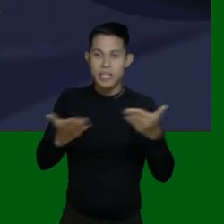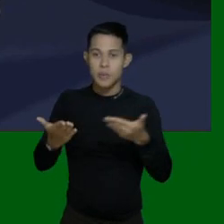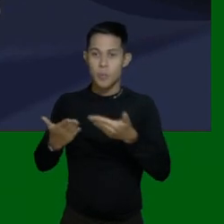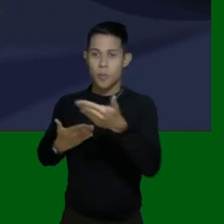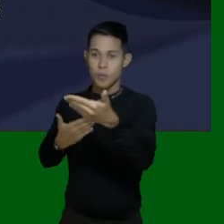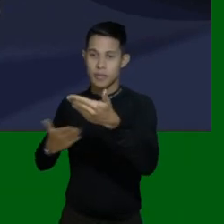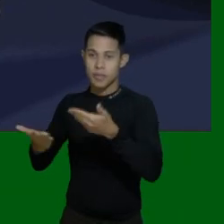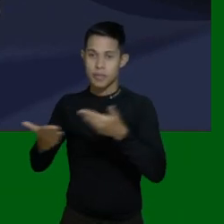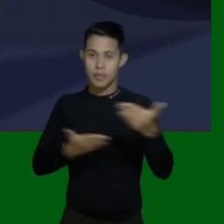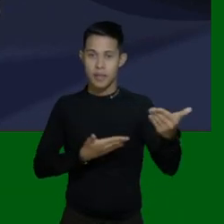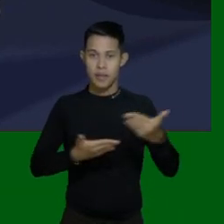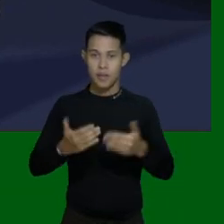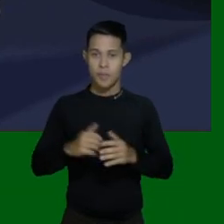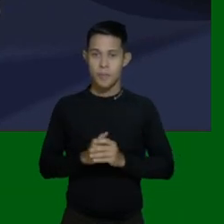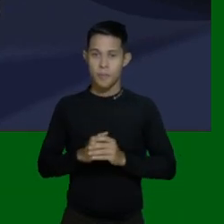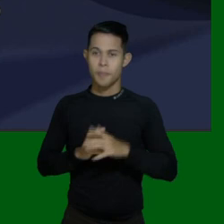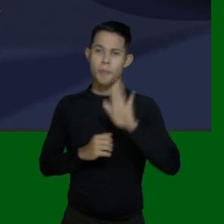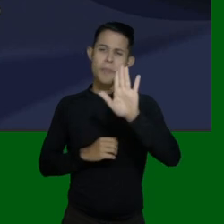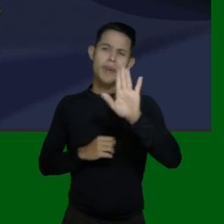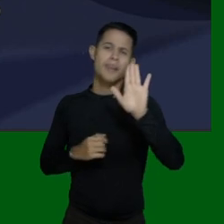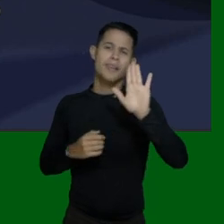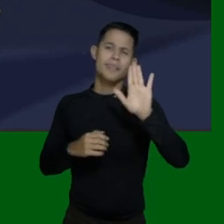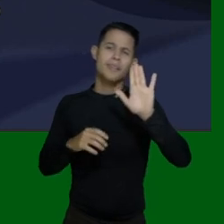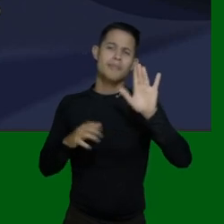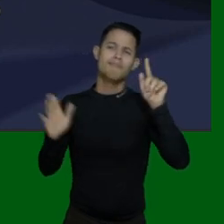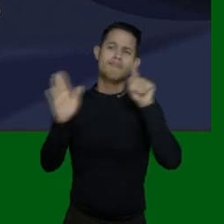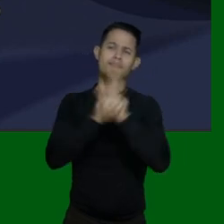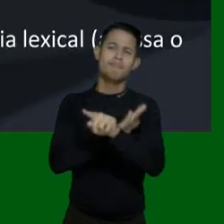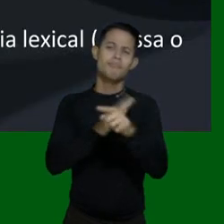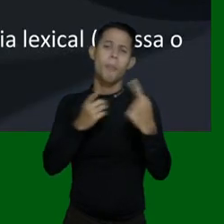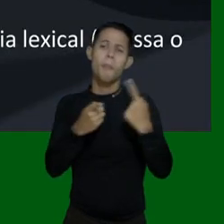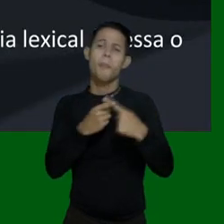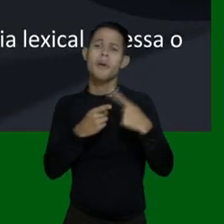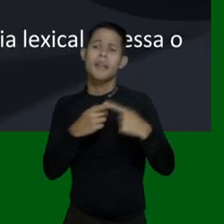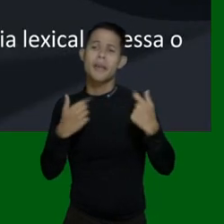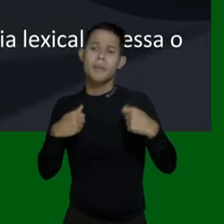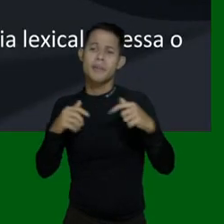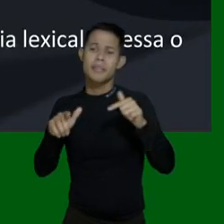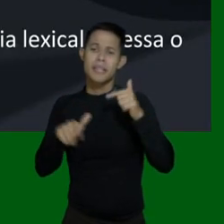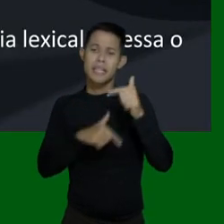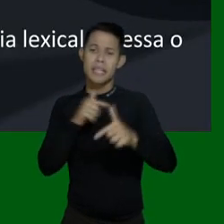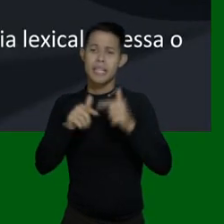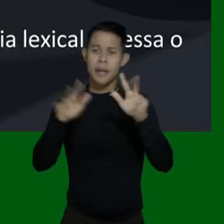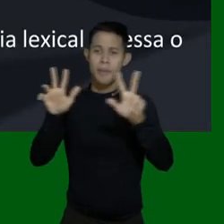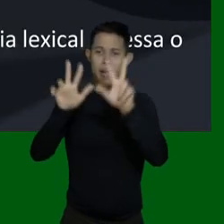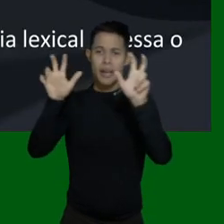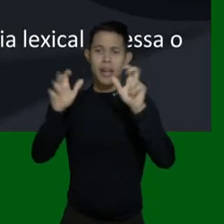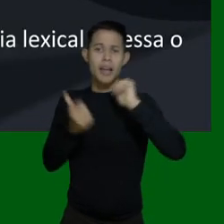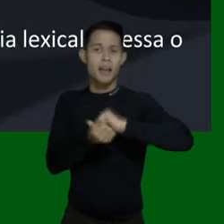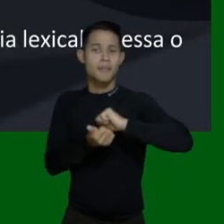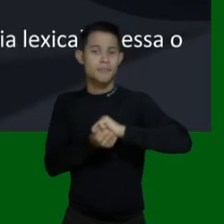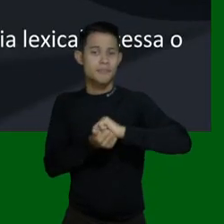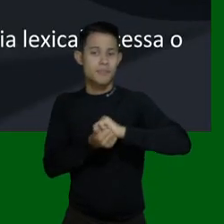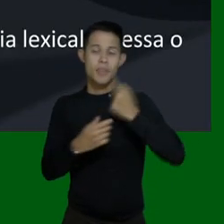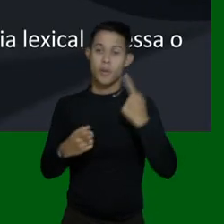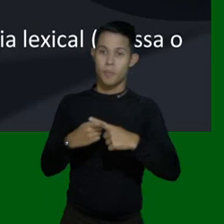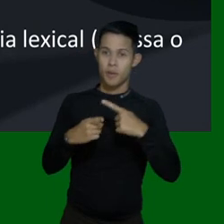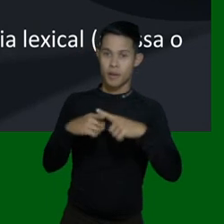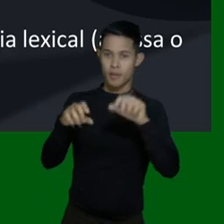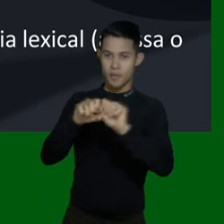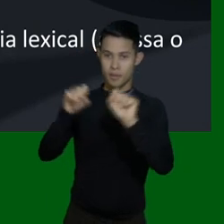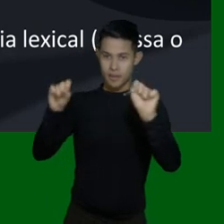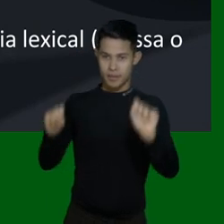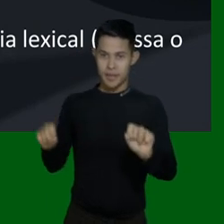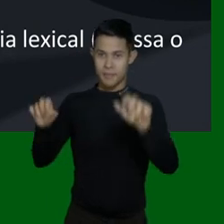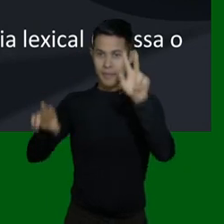transposição E por que precisamos trabalhar essas habilidades porque o sistema visual porque quando a gente processa